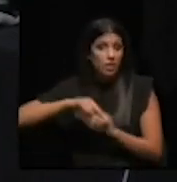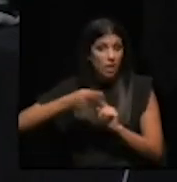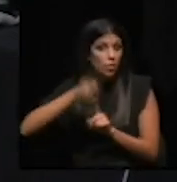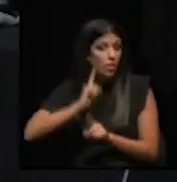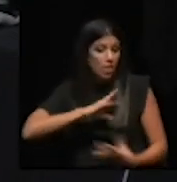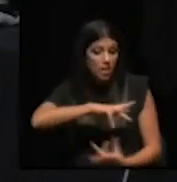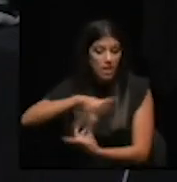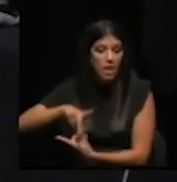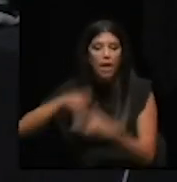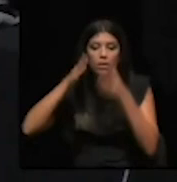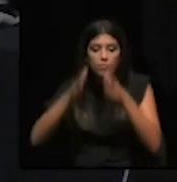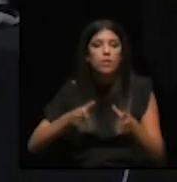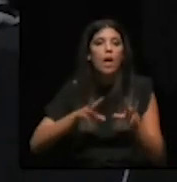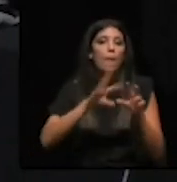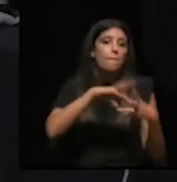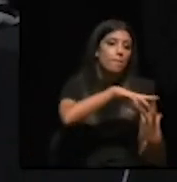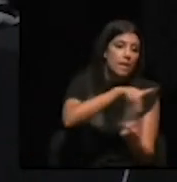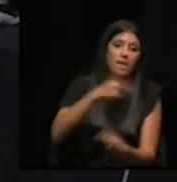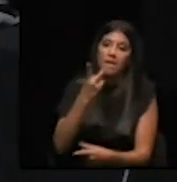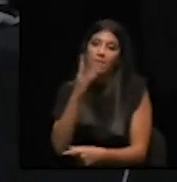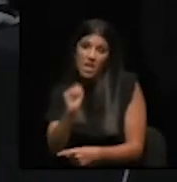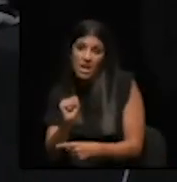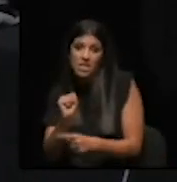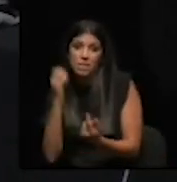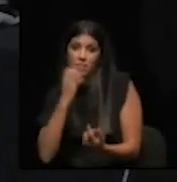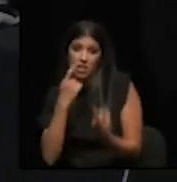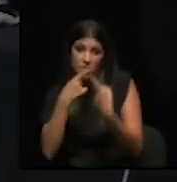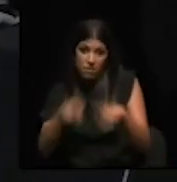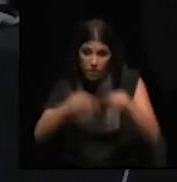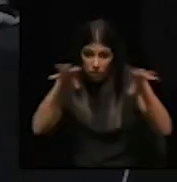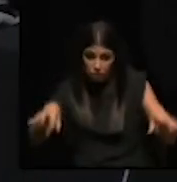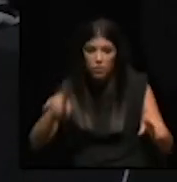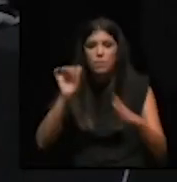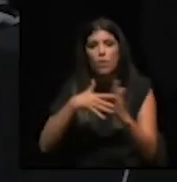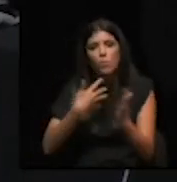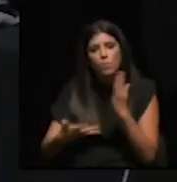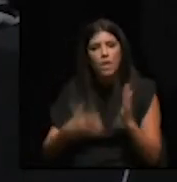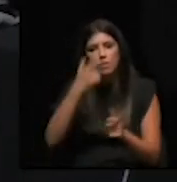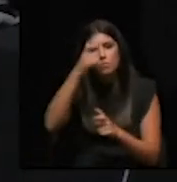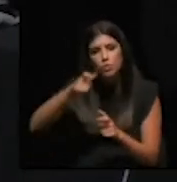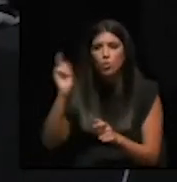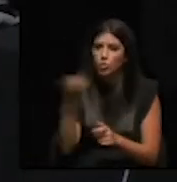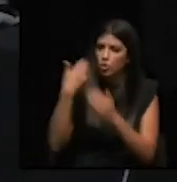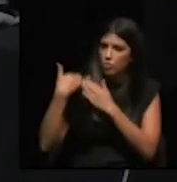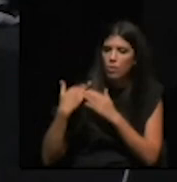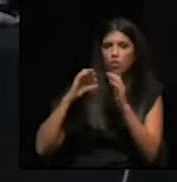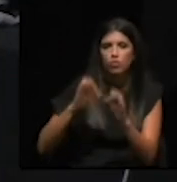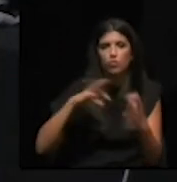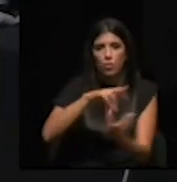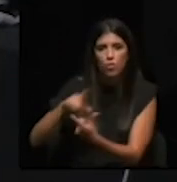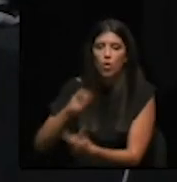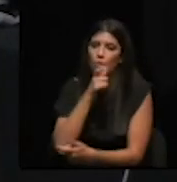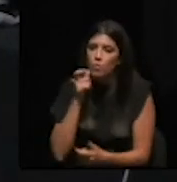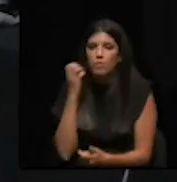foi dedicado ao tema Planeta versus Plásticos. E apelando à responsabilidade de todos de salvaguardar o ambiente e o nosso futuro através do